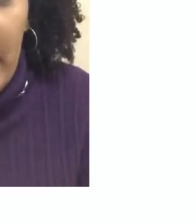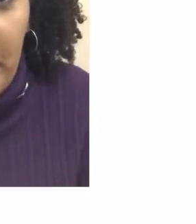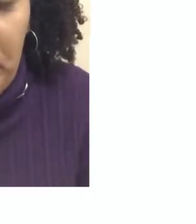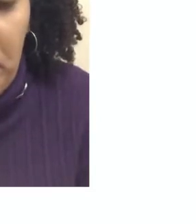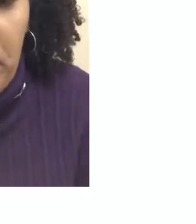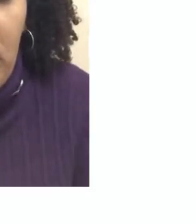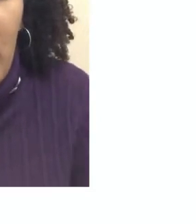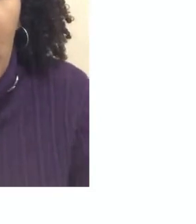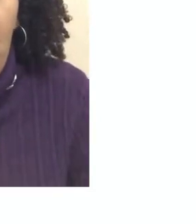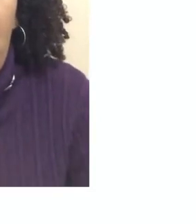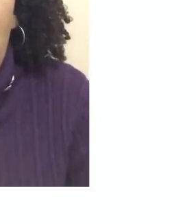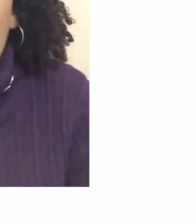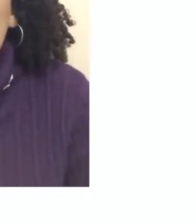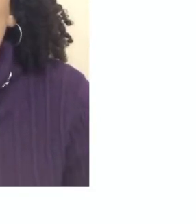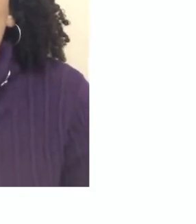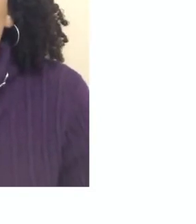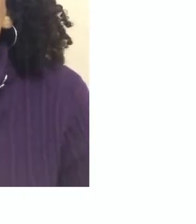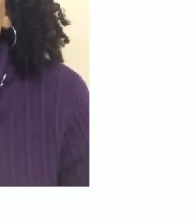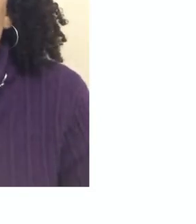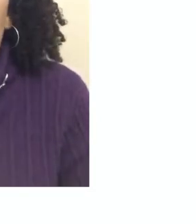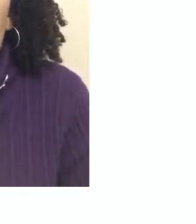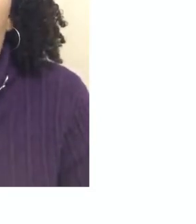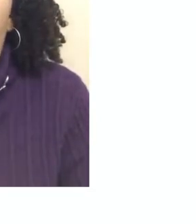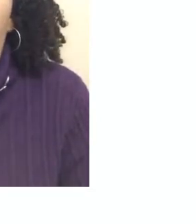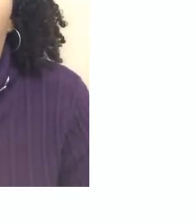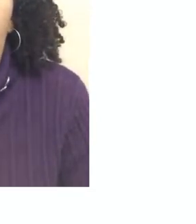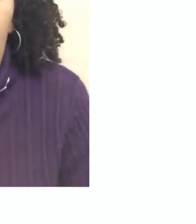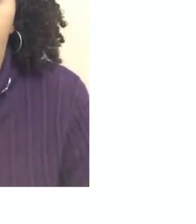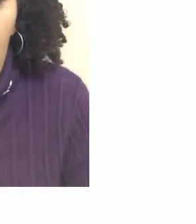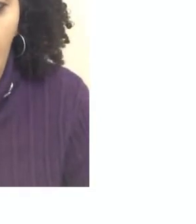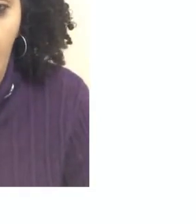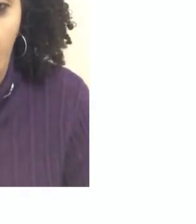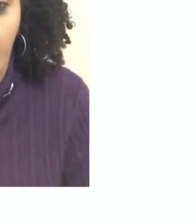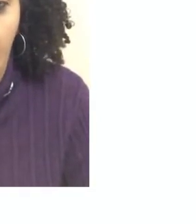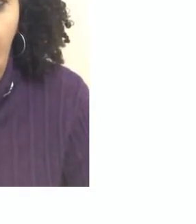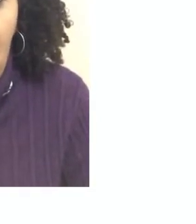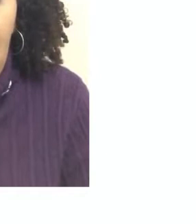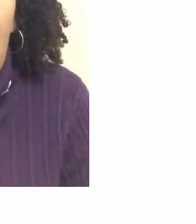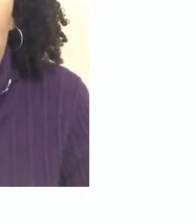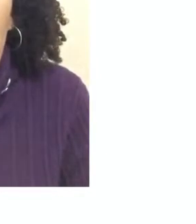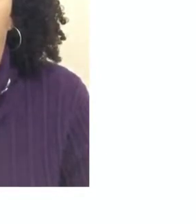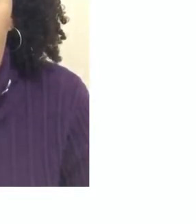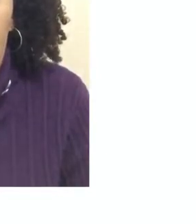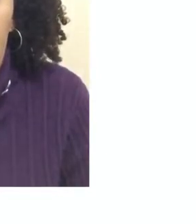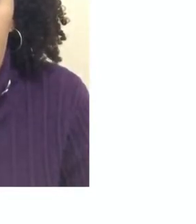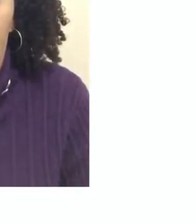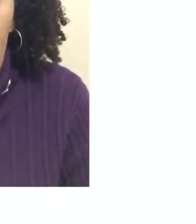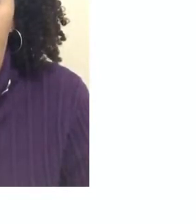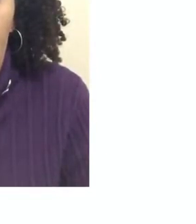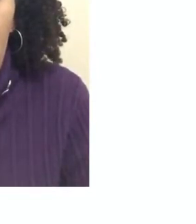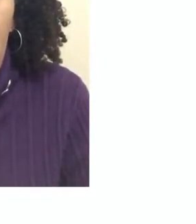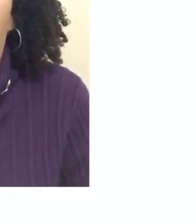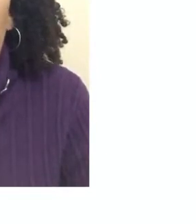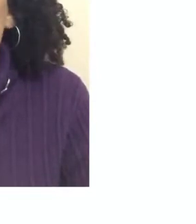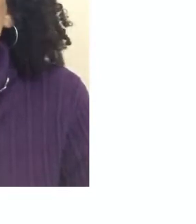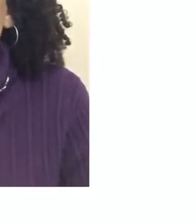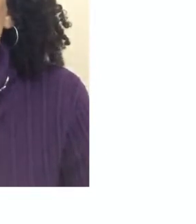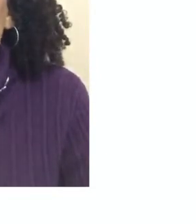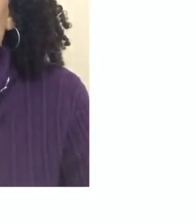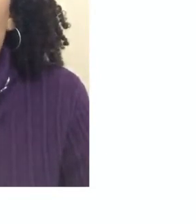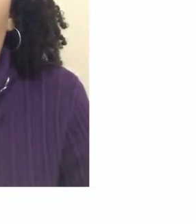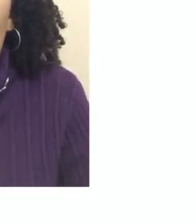Rotundamente negra. Me niego rotundamente a negar mi voz, mi sangre y mi piel. Y me